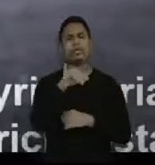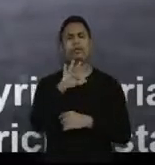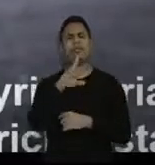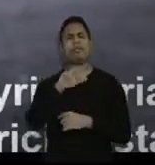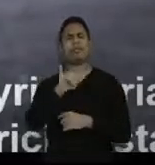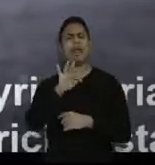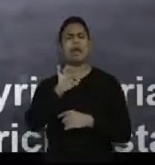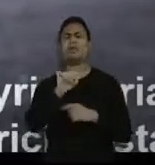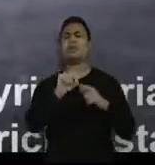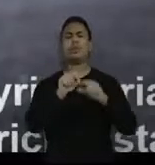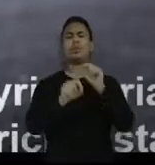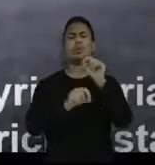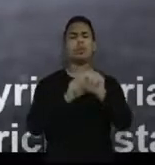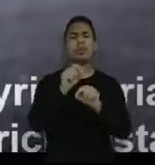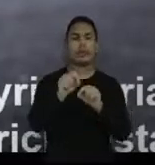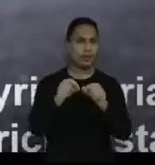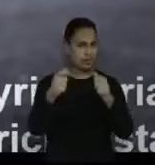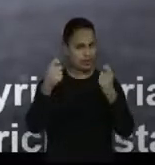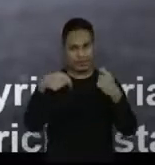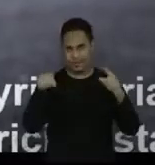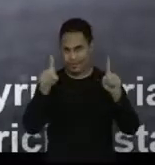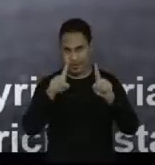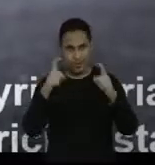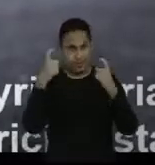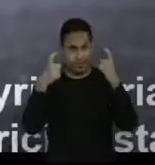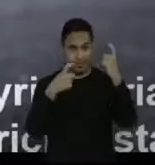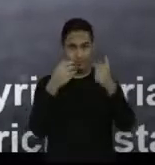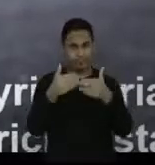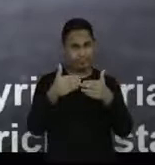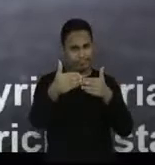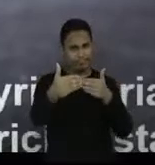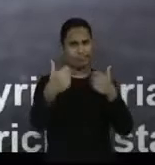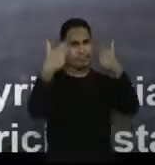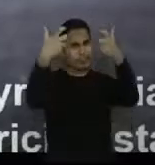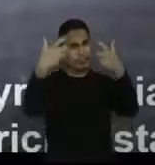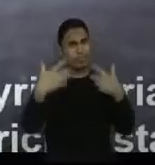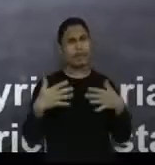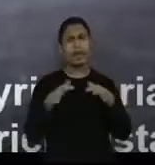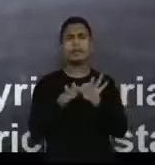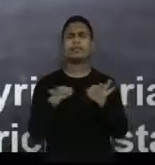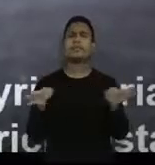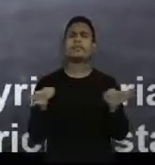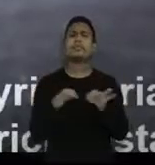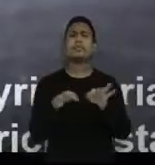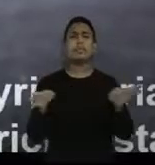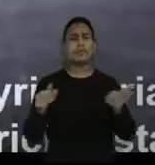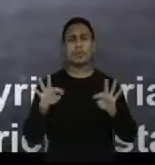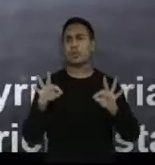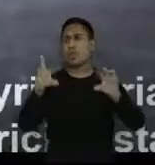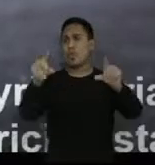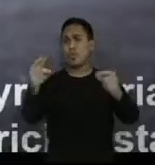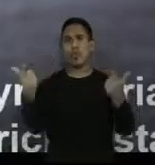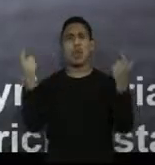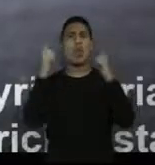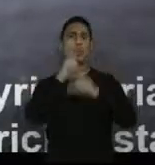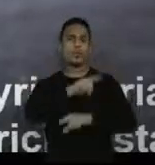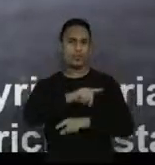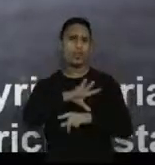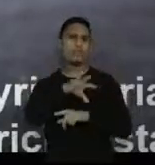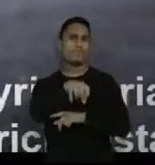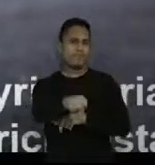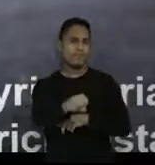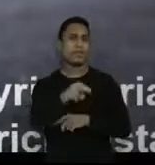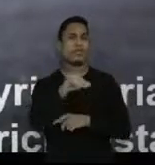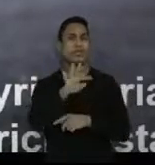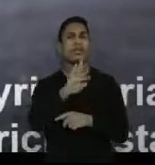vai ver que é uma coisa super simples e que, na verdade, está super ao alcance de todo mundo, né? Uma coisa que a gente pode incluir aí no dia a dia e que vai trazer